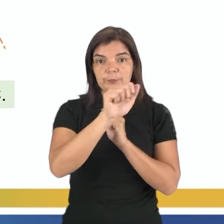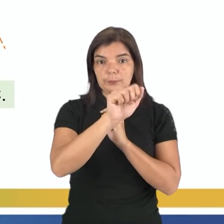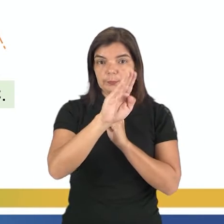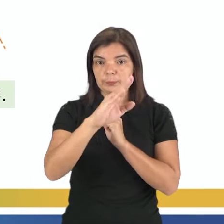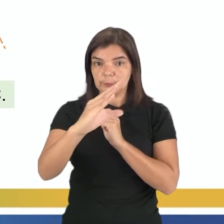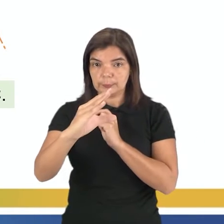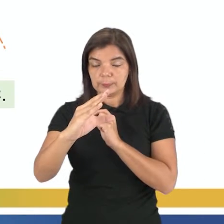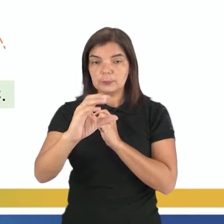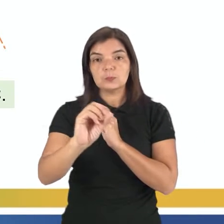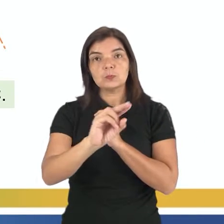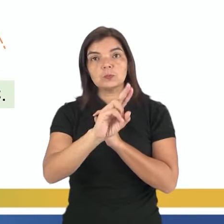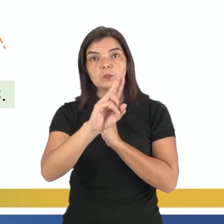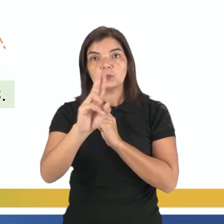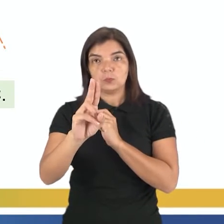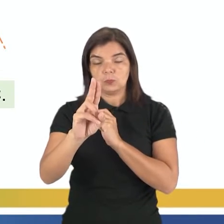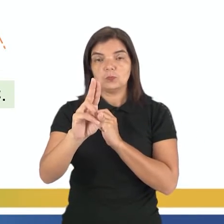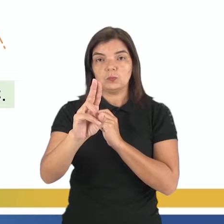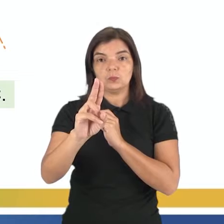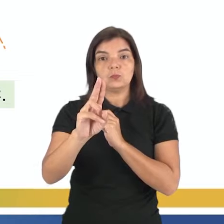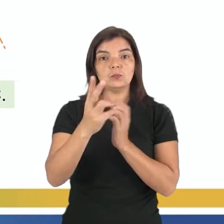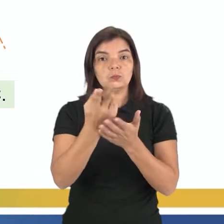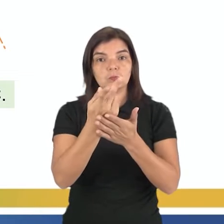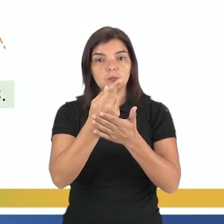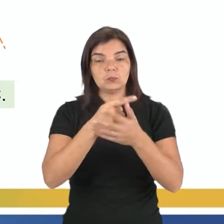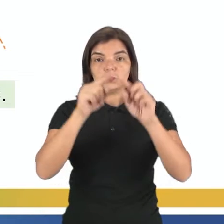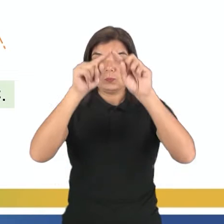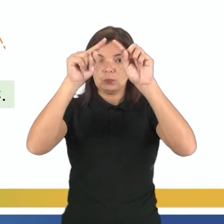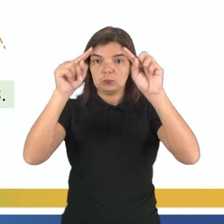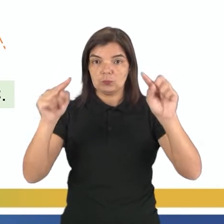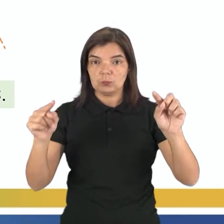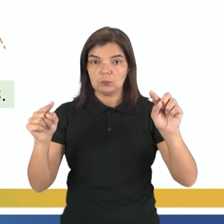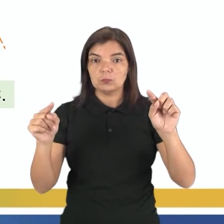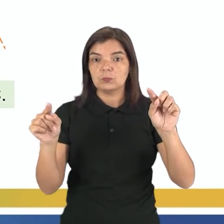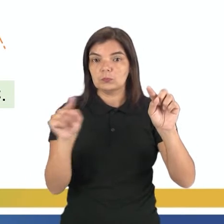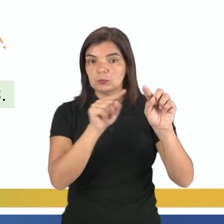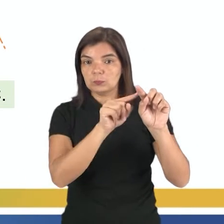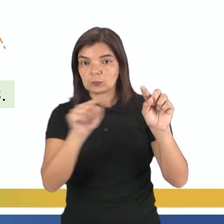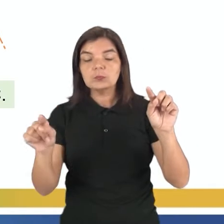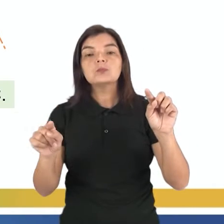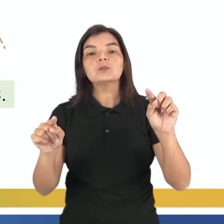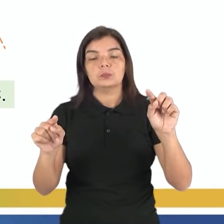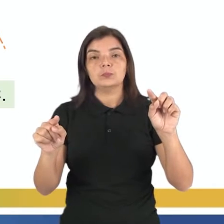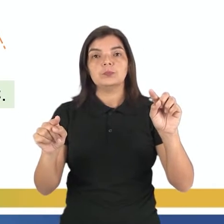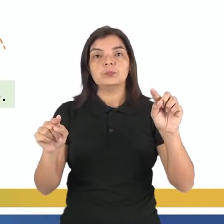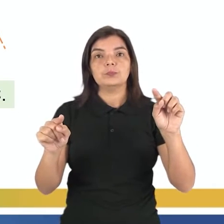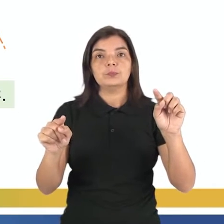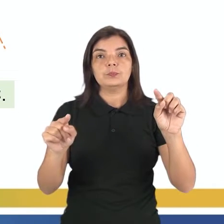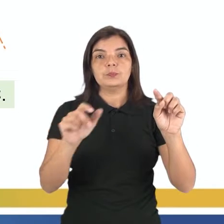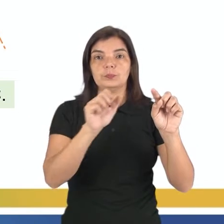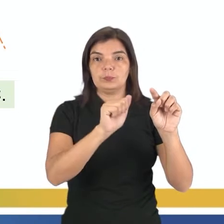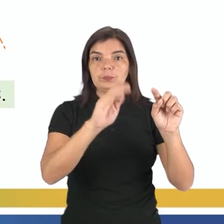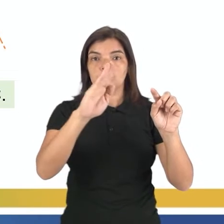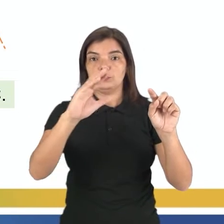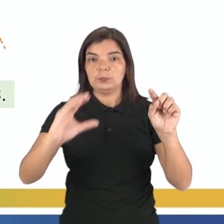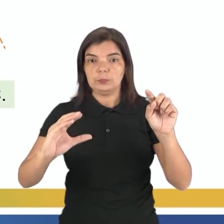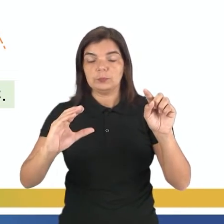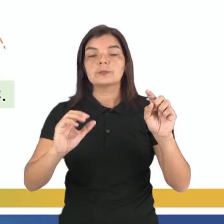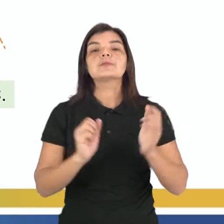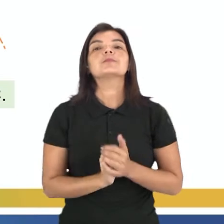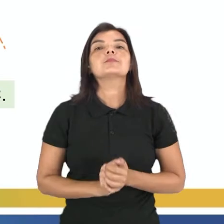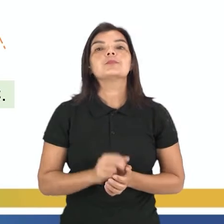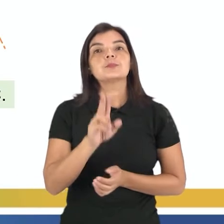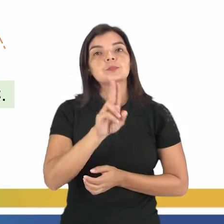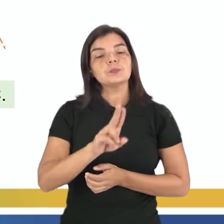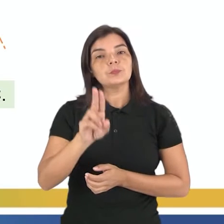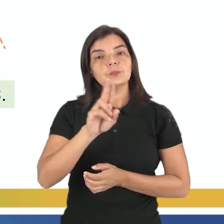ABC, né? Ou desenhando um triângulo e ao lado indicando os seus vértices, beleza? Triângulo ABC. A gente pode